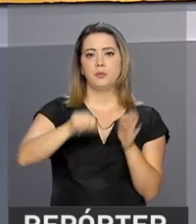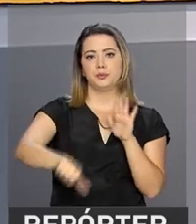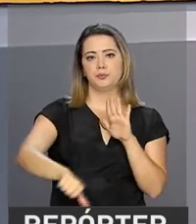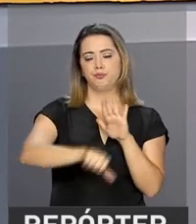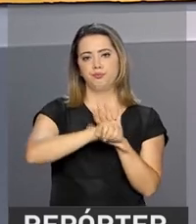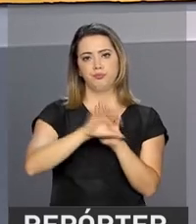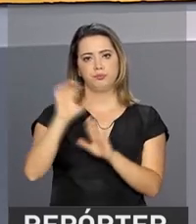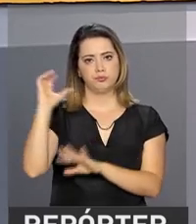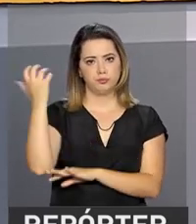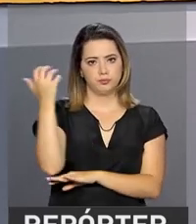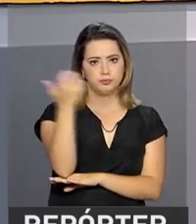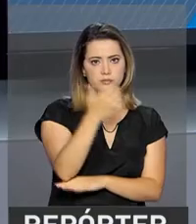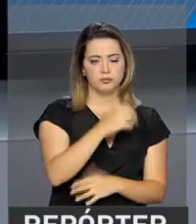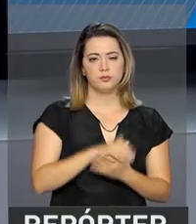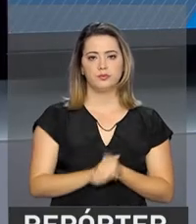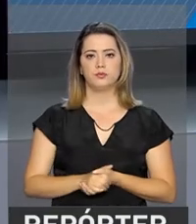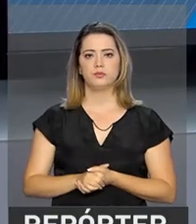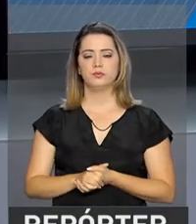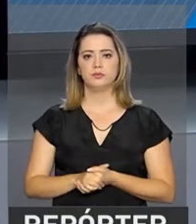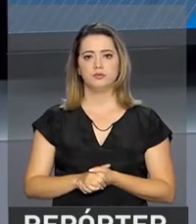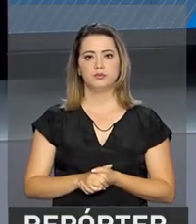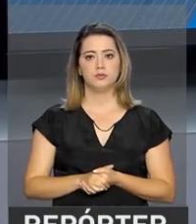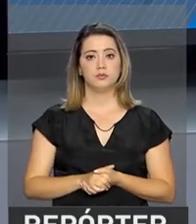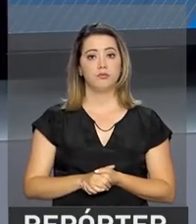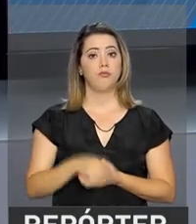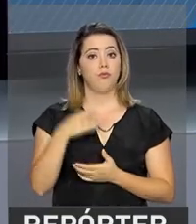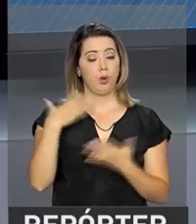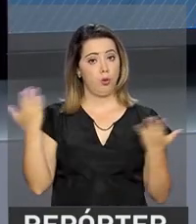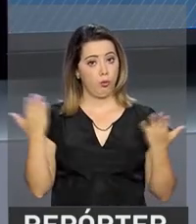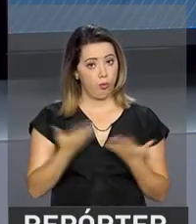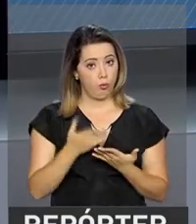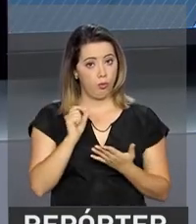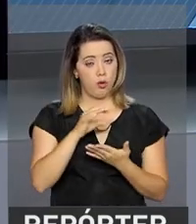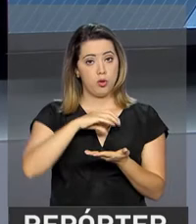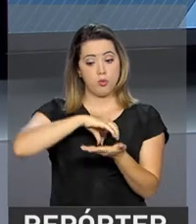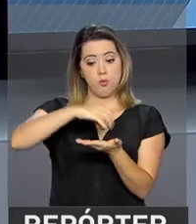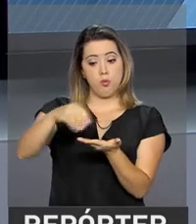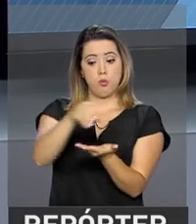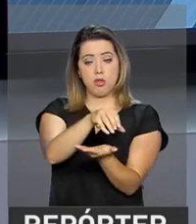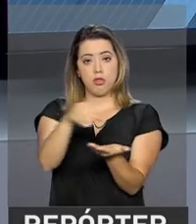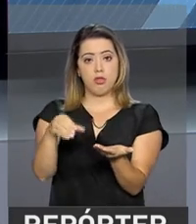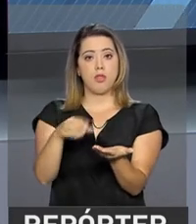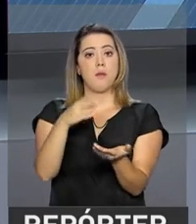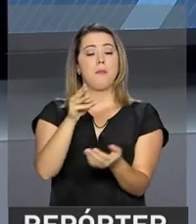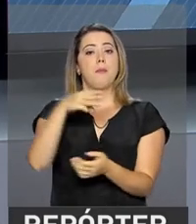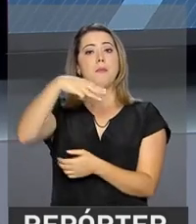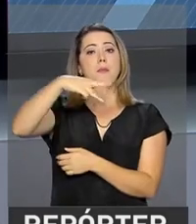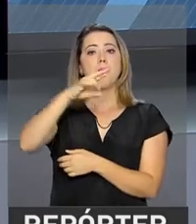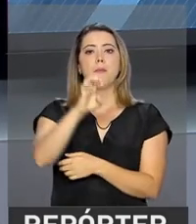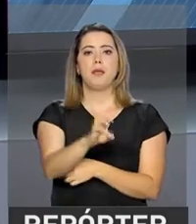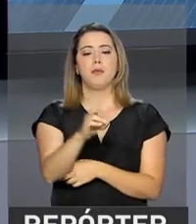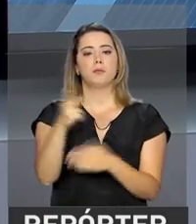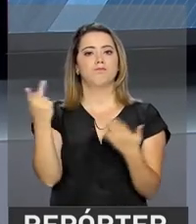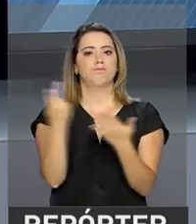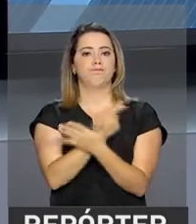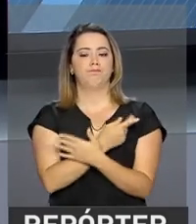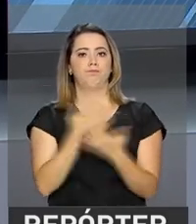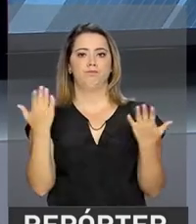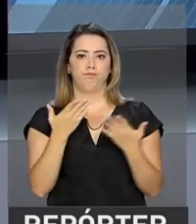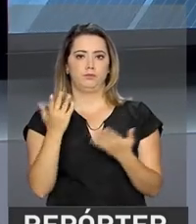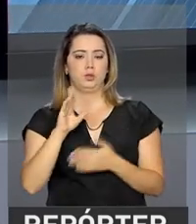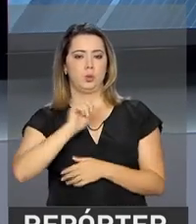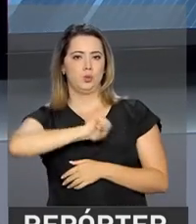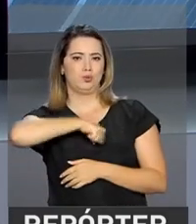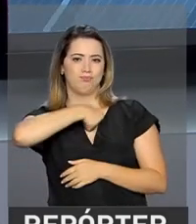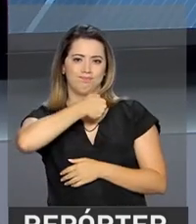ambientais o itamaraty divulgou agora há pouco nota sobre o ataque terrorista que aconteceu hoje mais